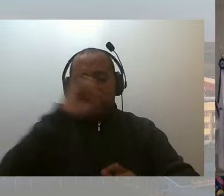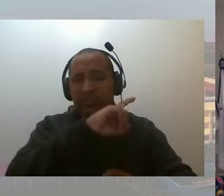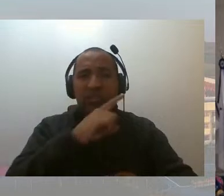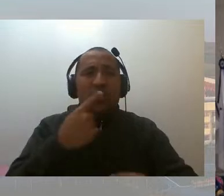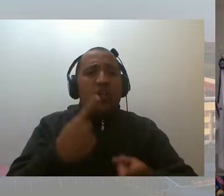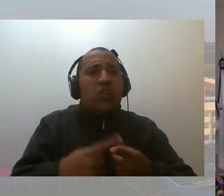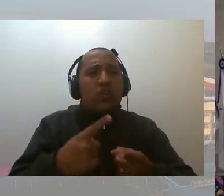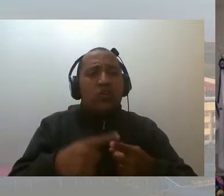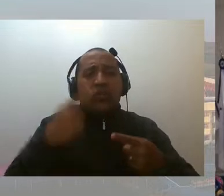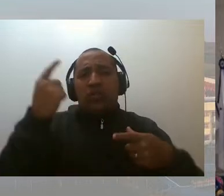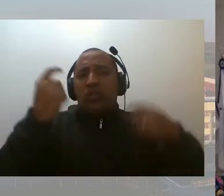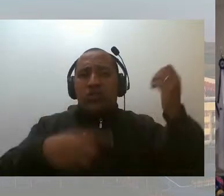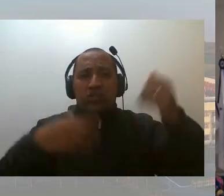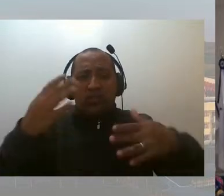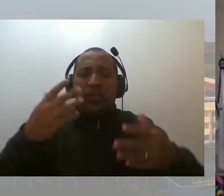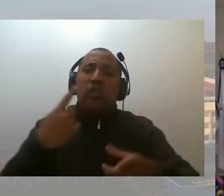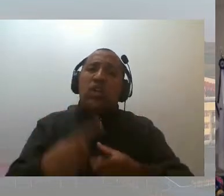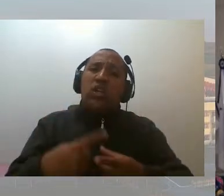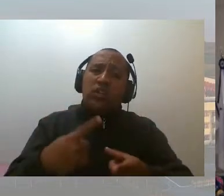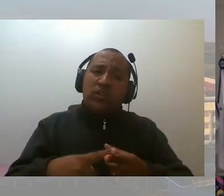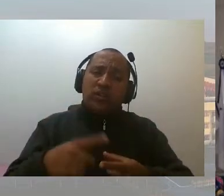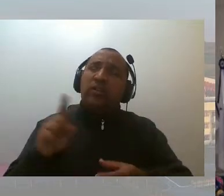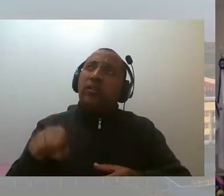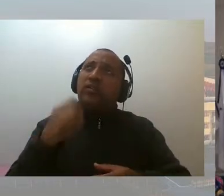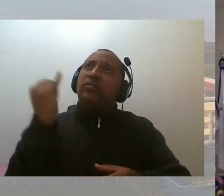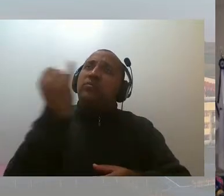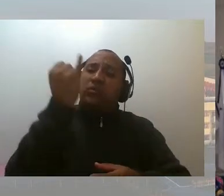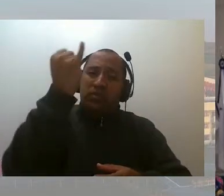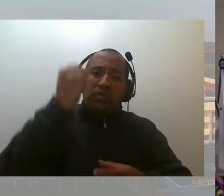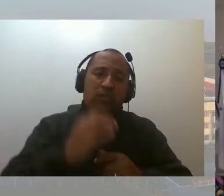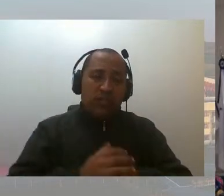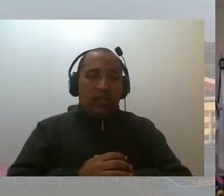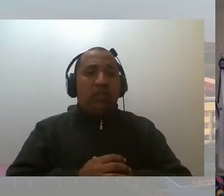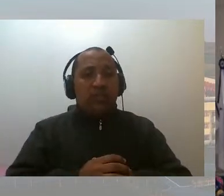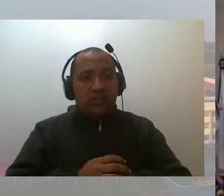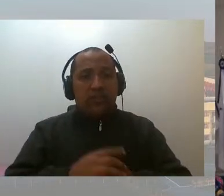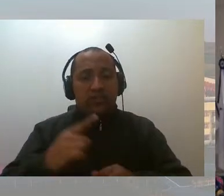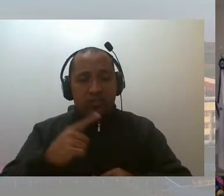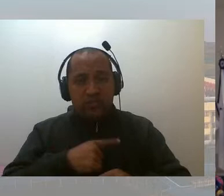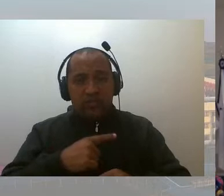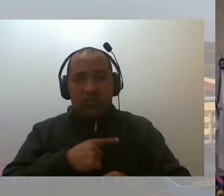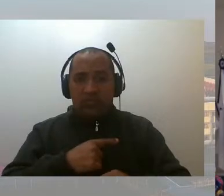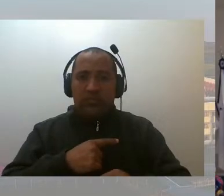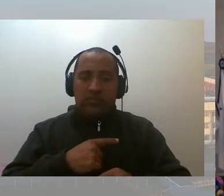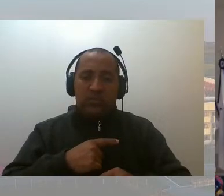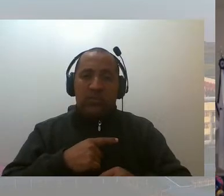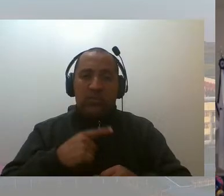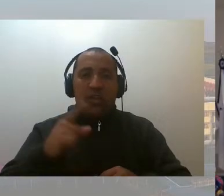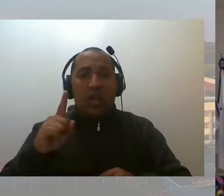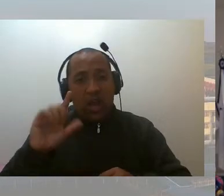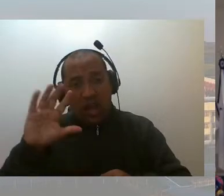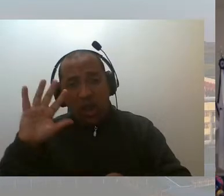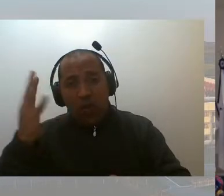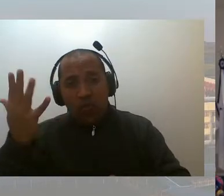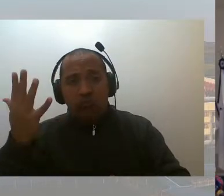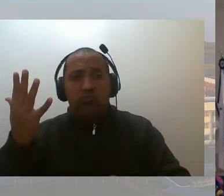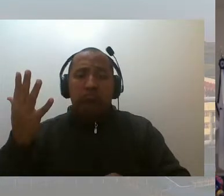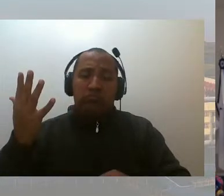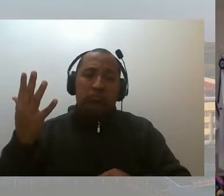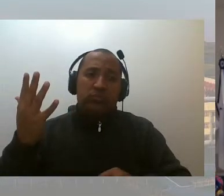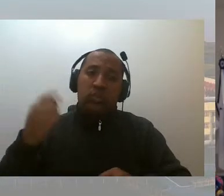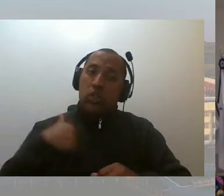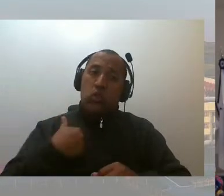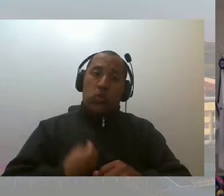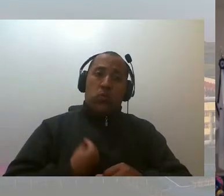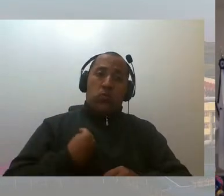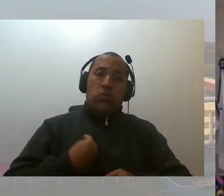eu estou trazendo esse ponto aqui? Porque eu acho que esse é um ponto importante e ele é trazido aqui por um episódio, né, que eu não estava,